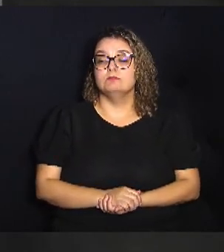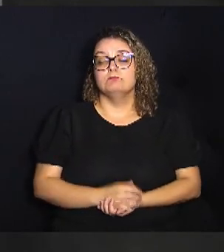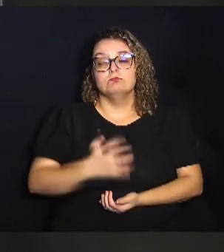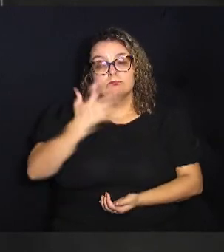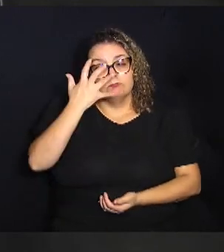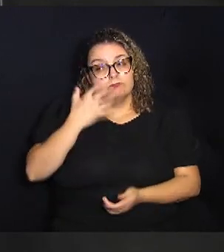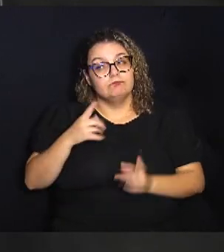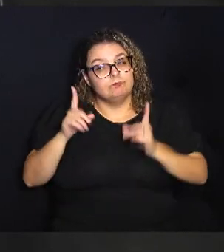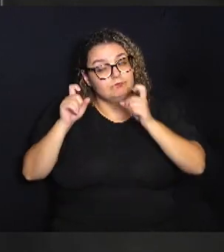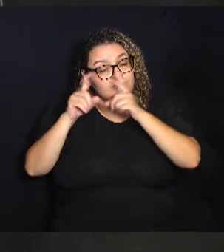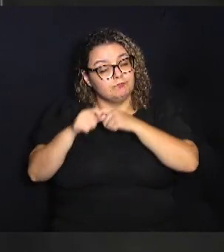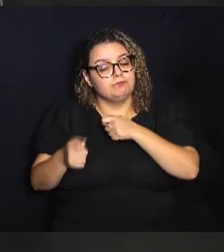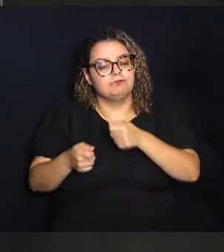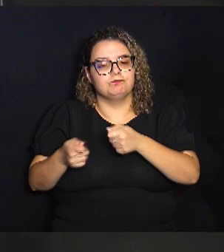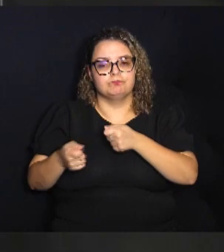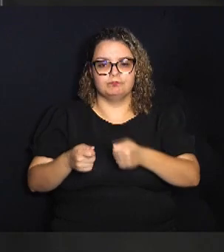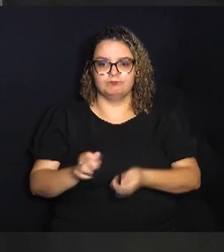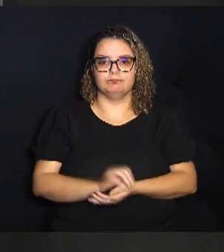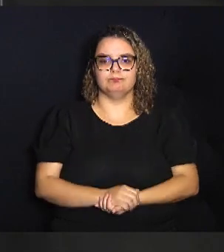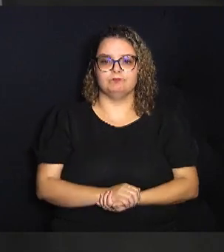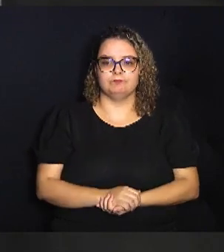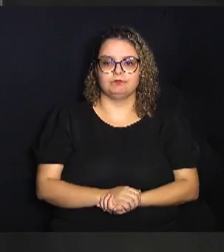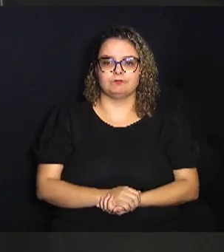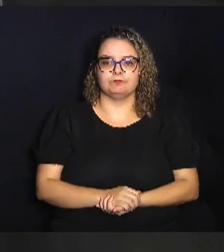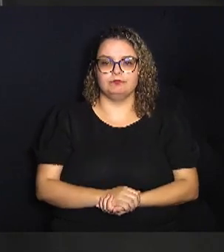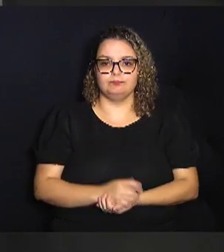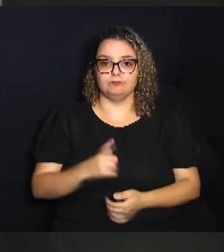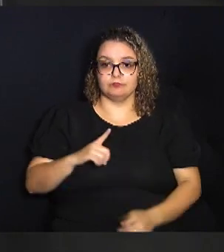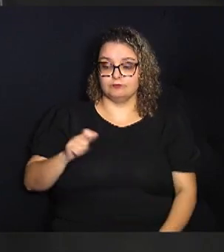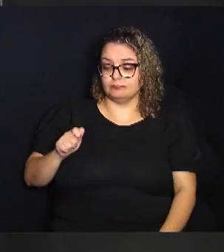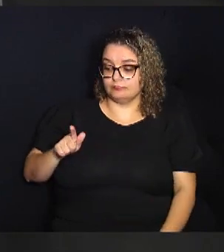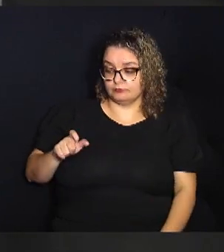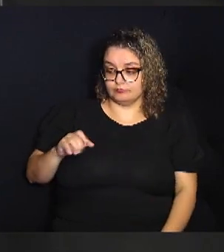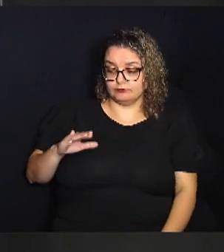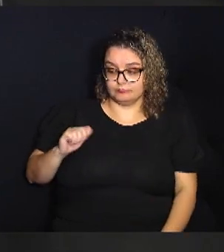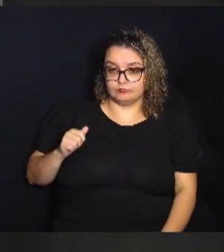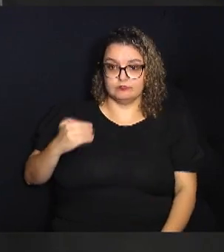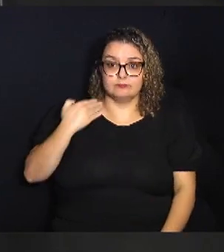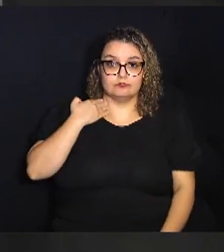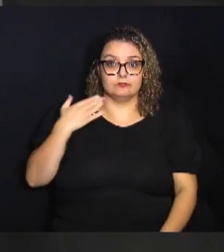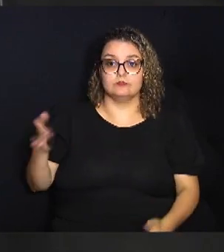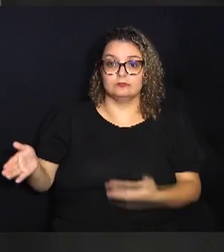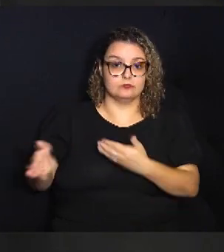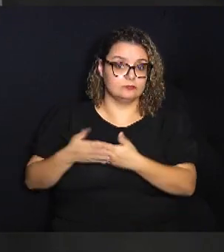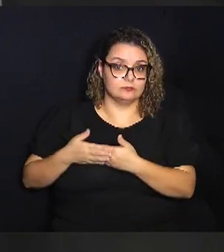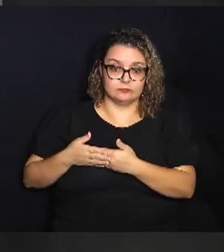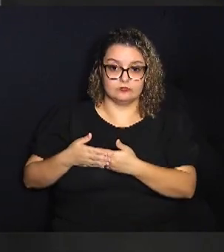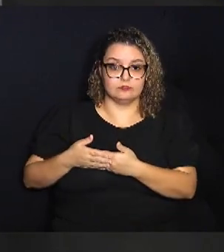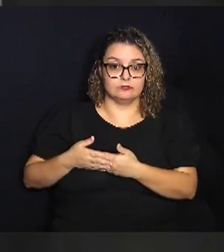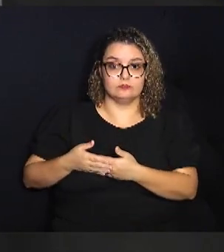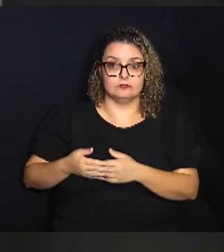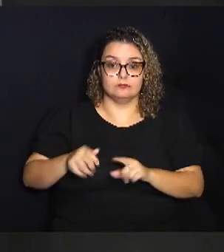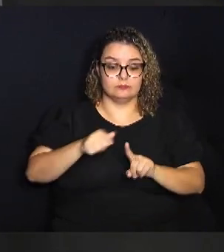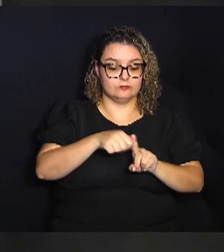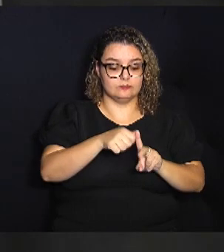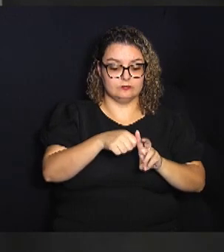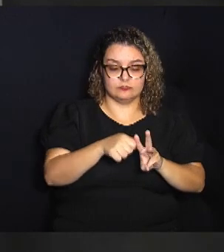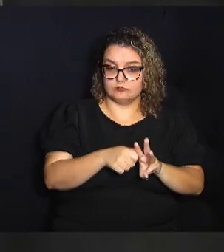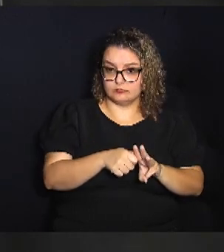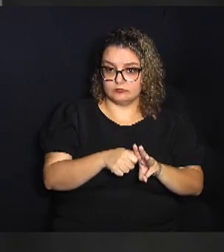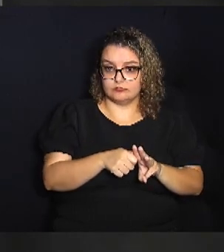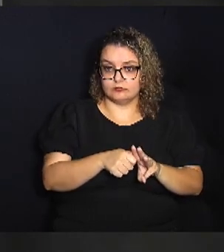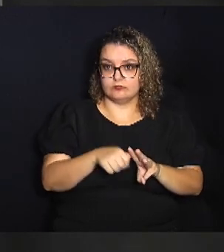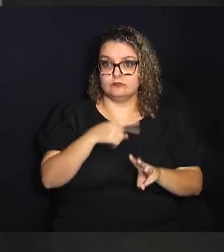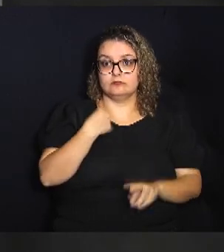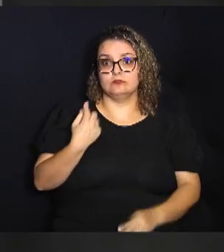controlar. Nós temos uma agência bancária lá, que ela fechou porque no prazo de 3 meses, ela foi